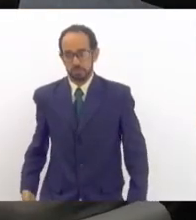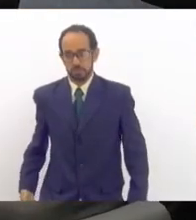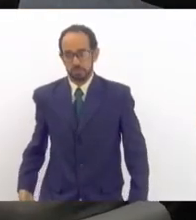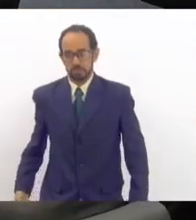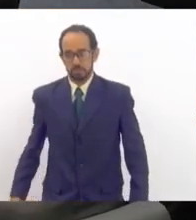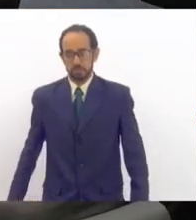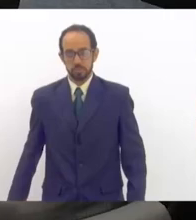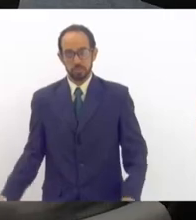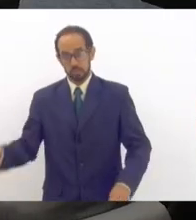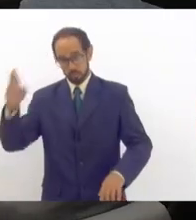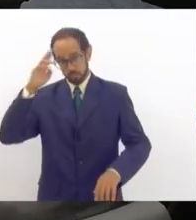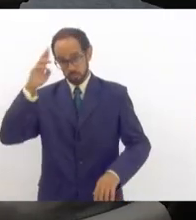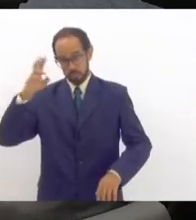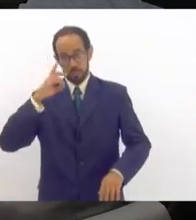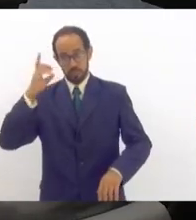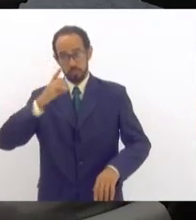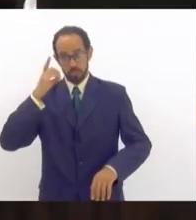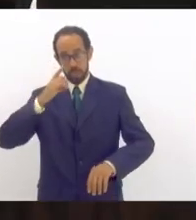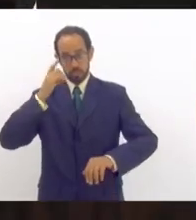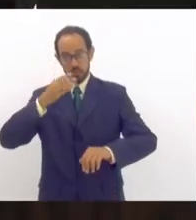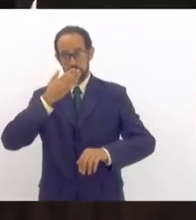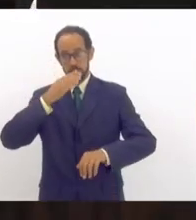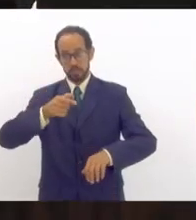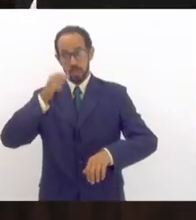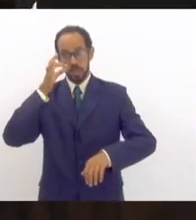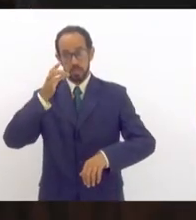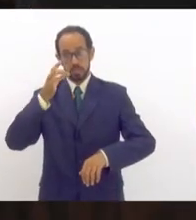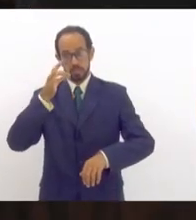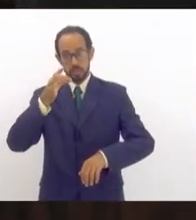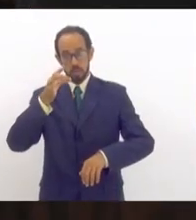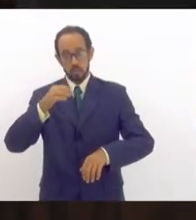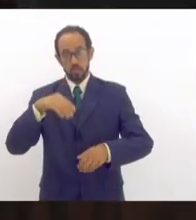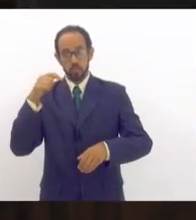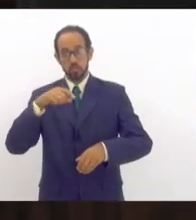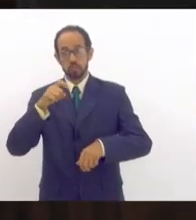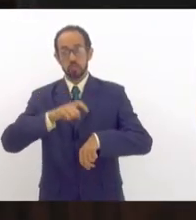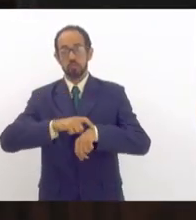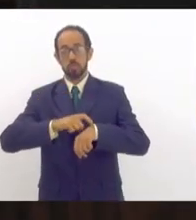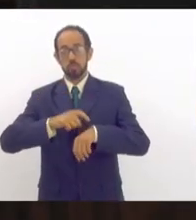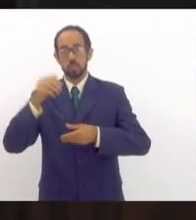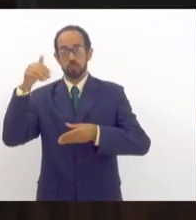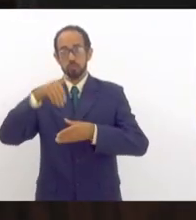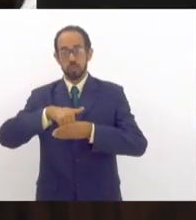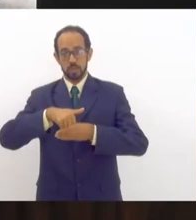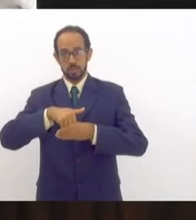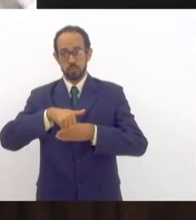senhores deputados chamado atenção aí senhores deputados estão em votação